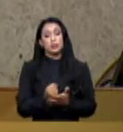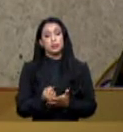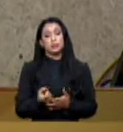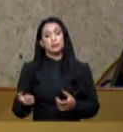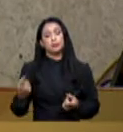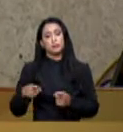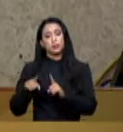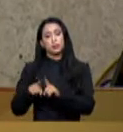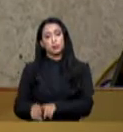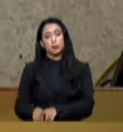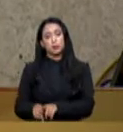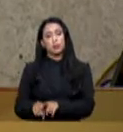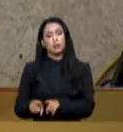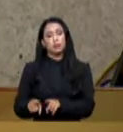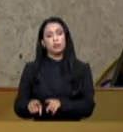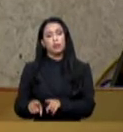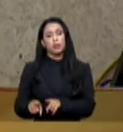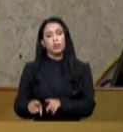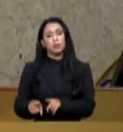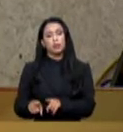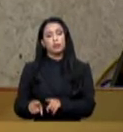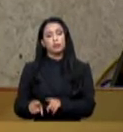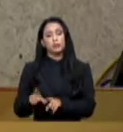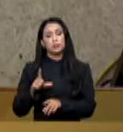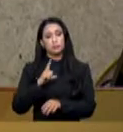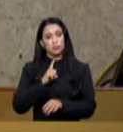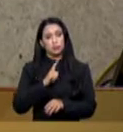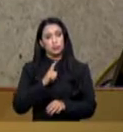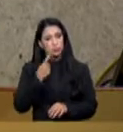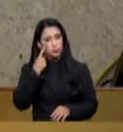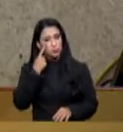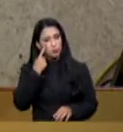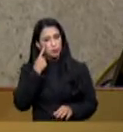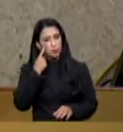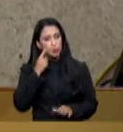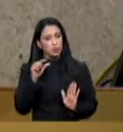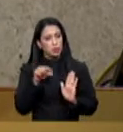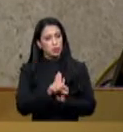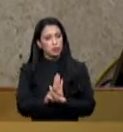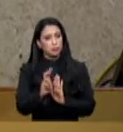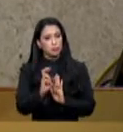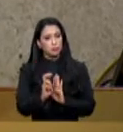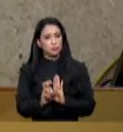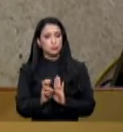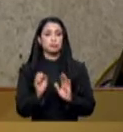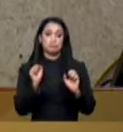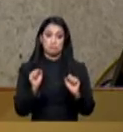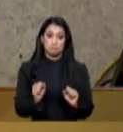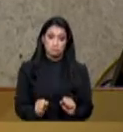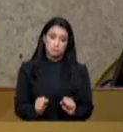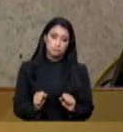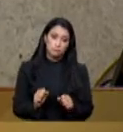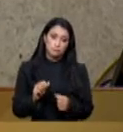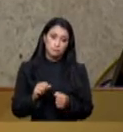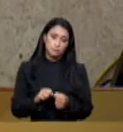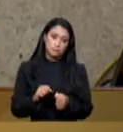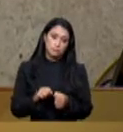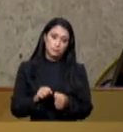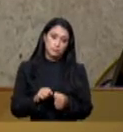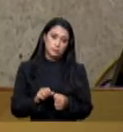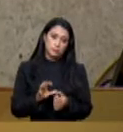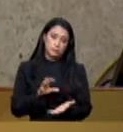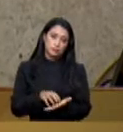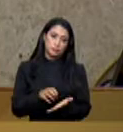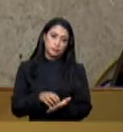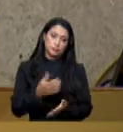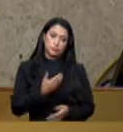ou de convênio de cooperação, o contrato de programa, olha o que dizia o parágrafo 5º, poderá ser celebrado por entidade de direito público